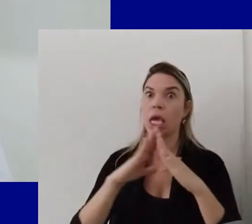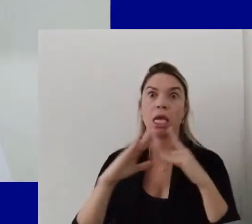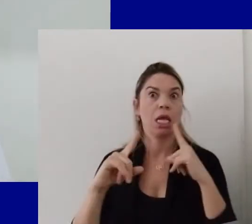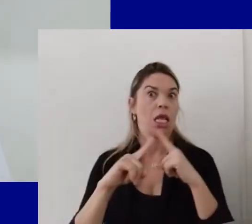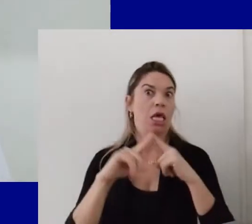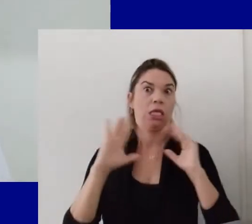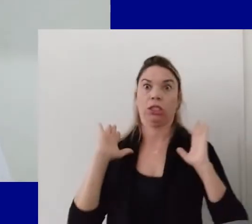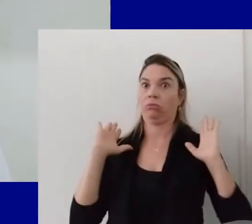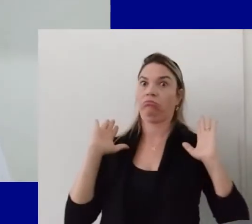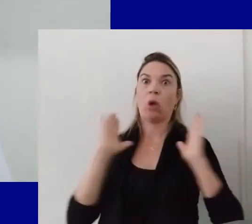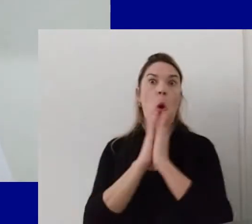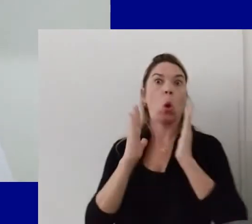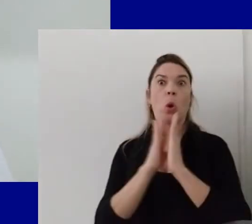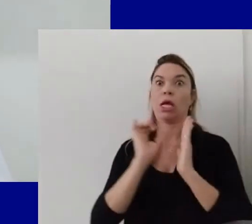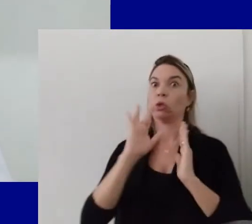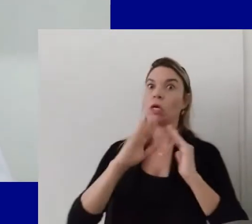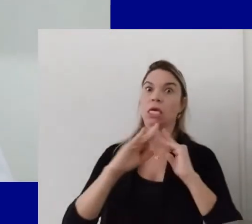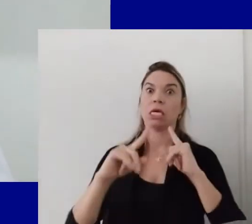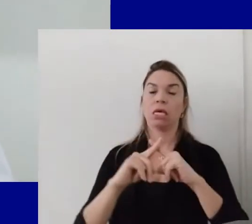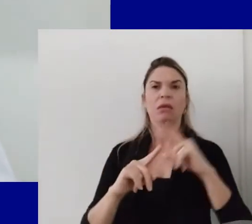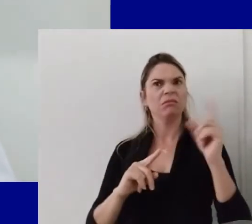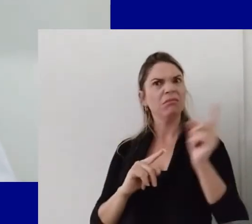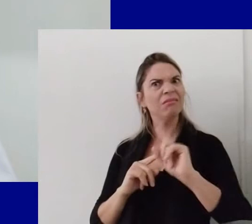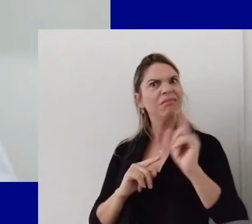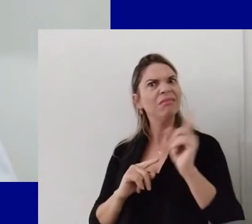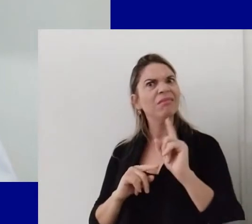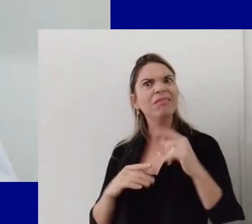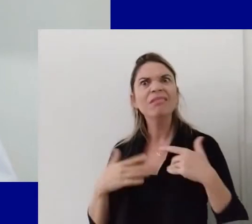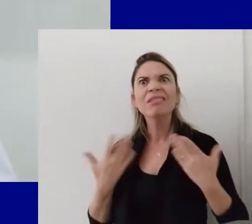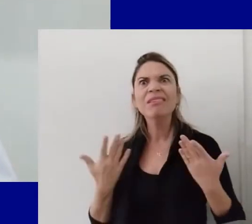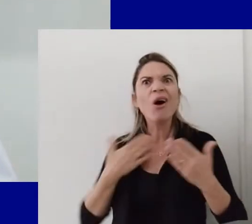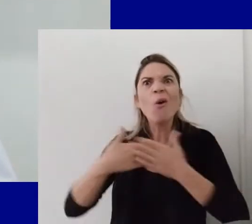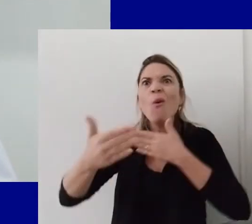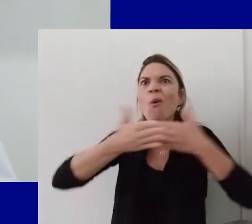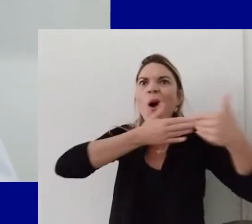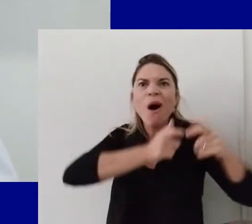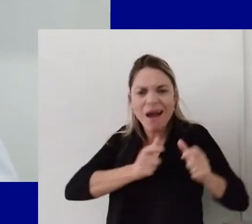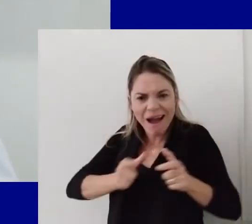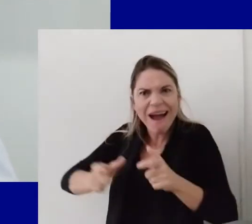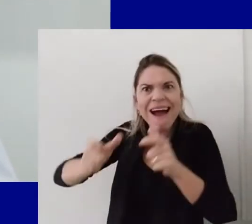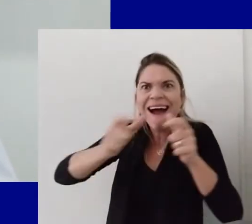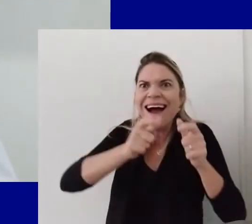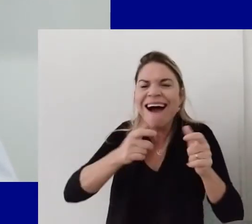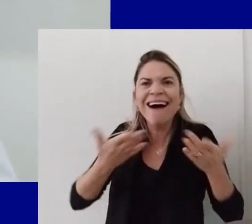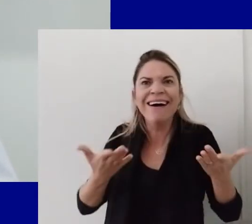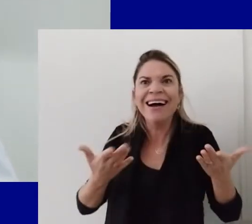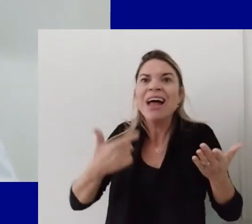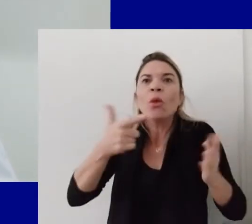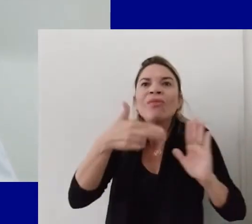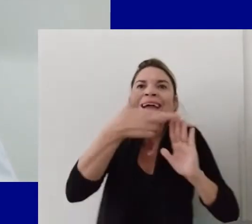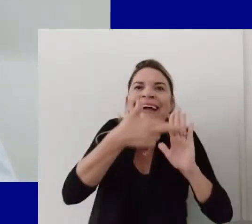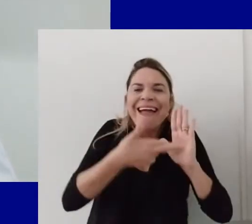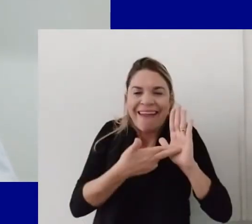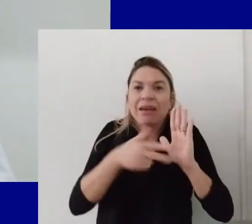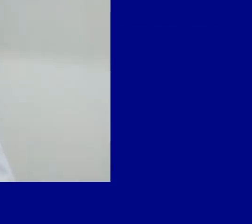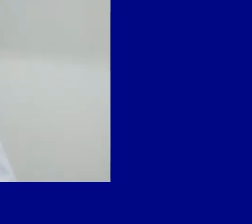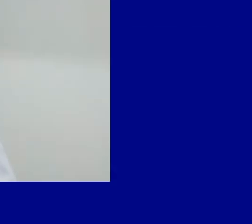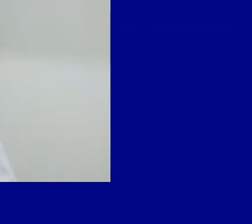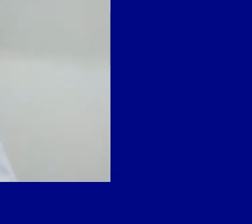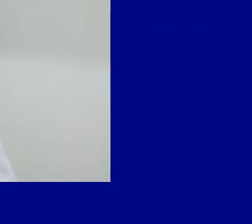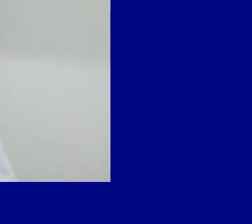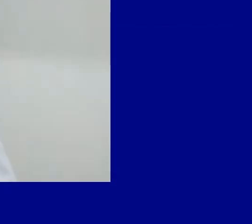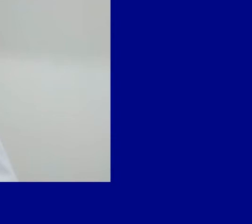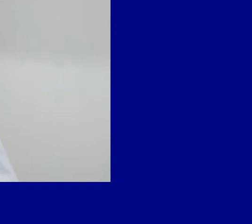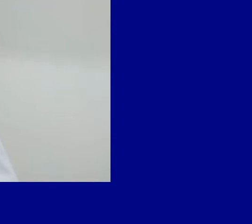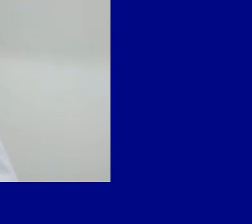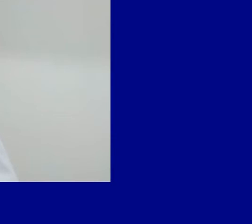é um sacramento. Então, você não precisa seguir uma determinada regra para que a sua oração seja eficaz. A oração é